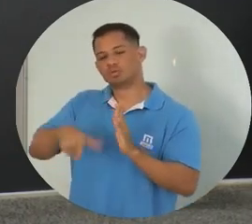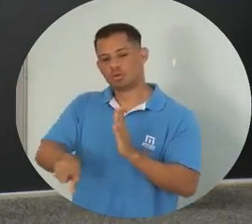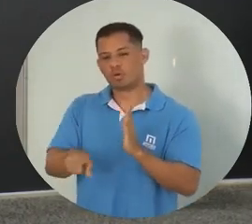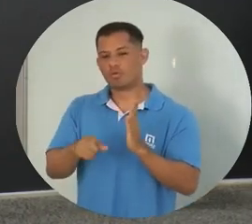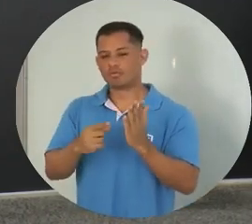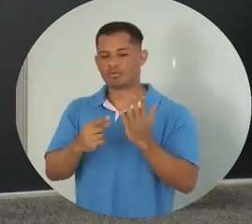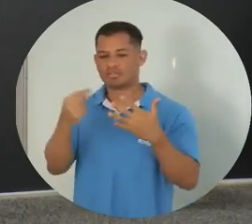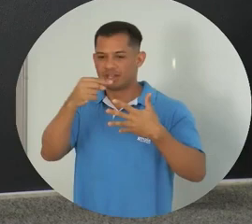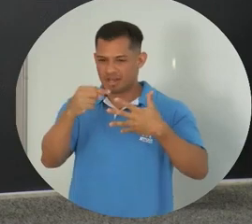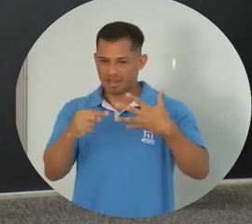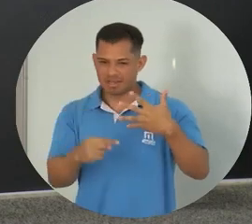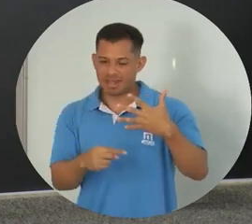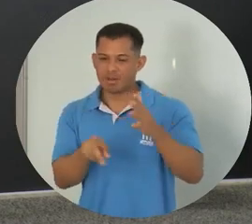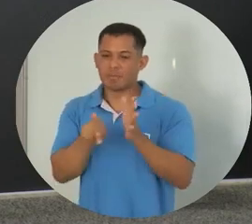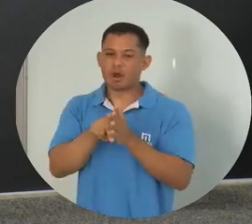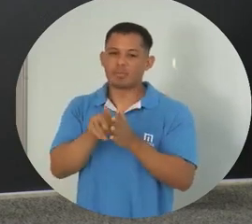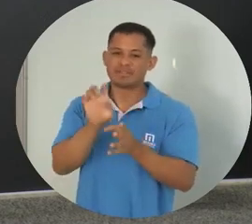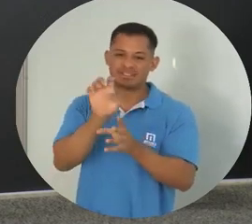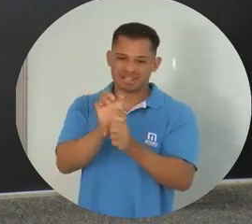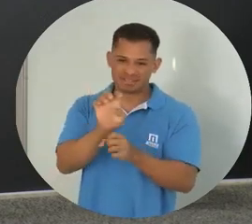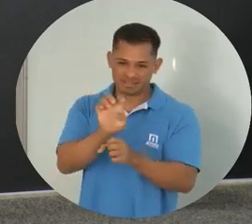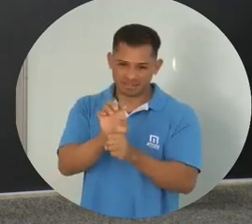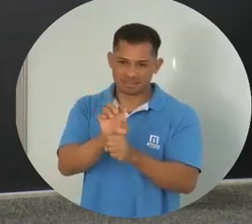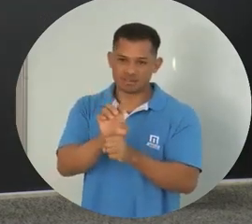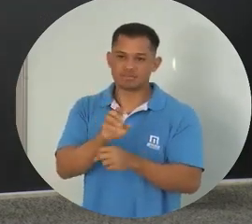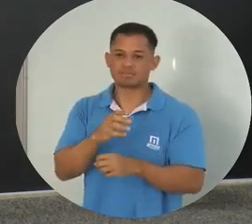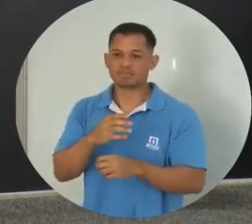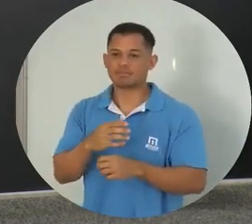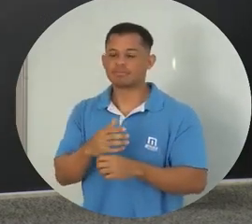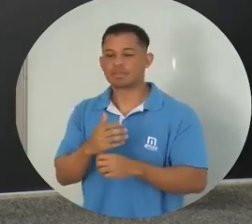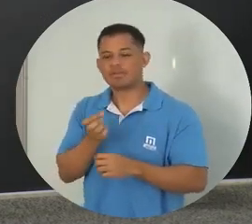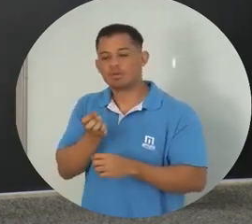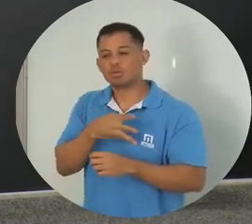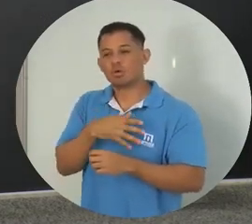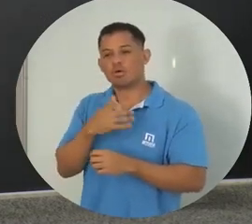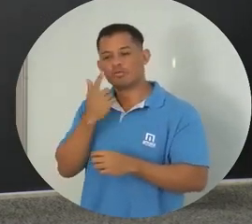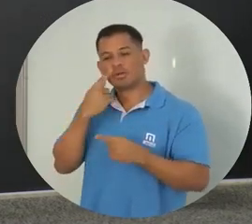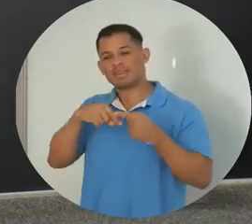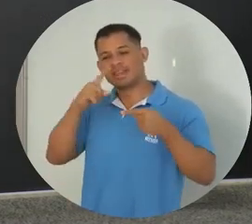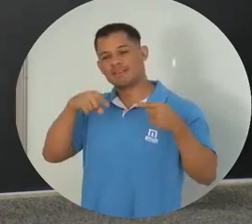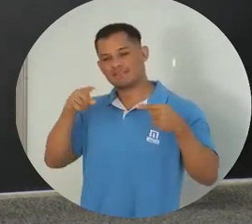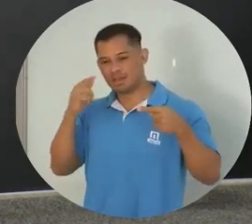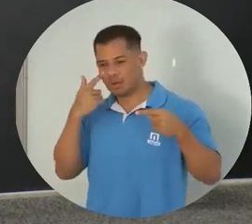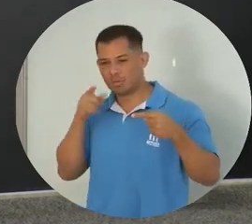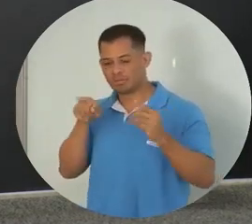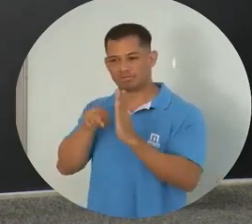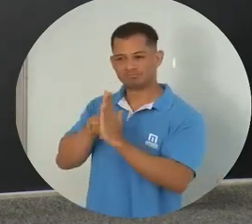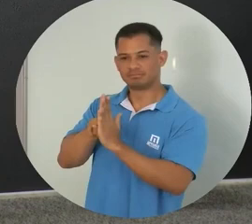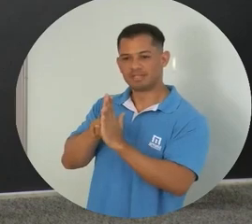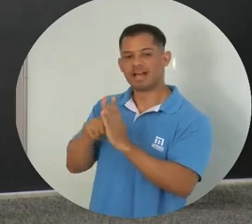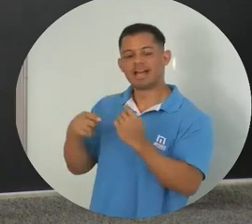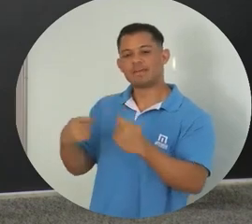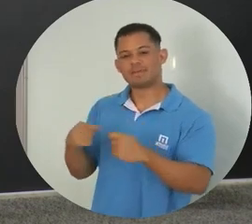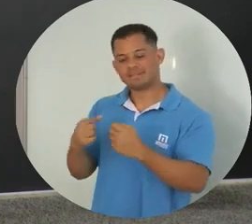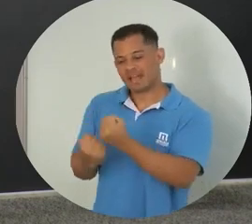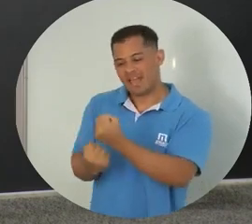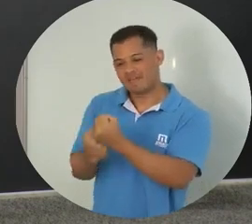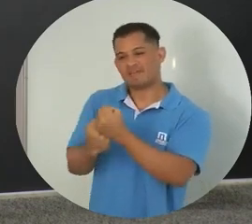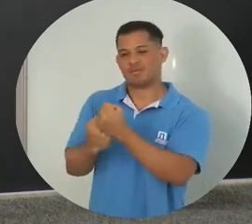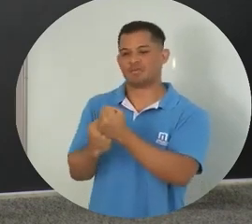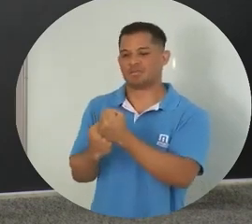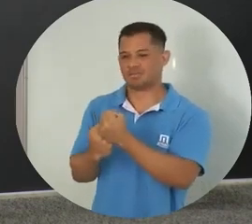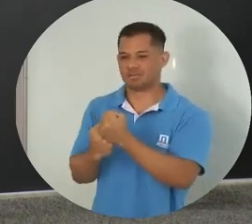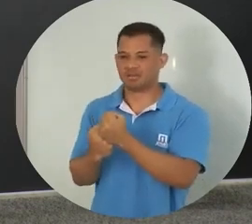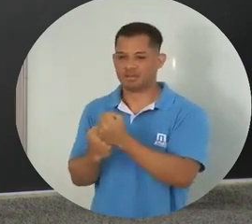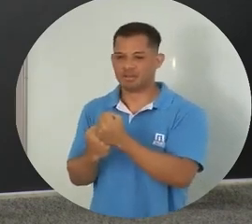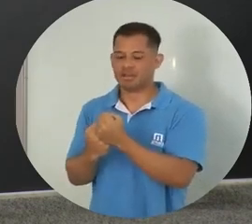estatístico, calcula-se uma nova decamilenar, um novo nível excepcional, e acaba que exige um reforço para